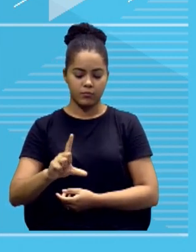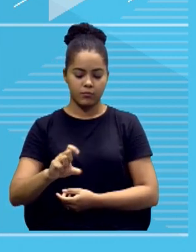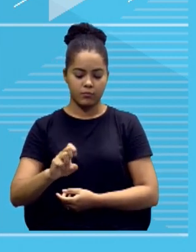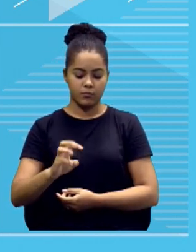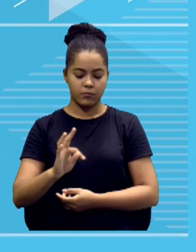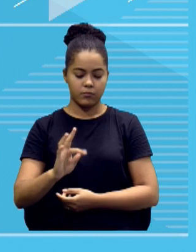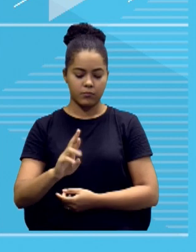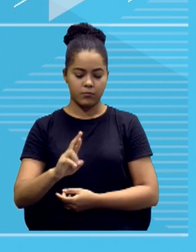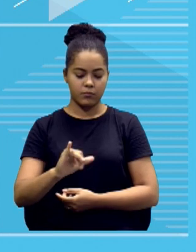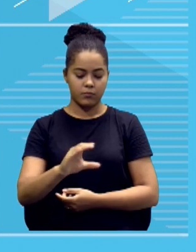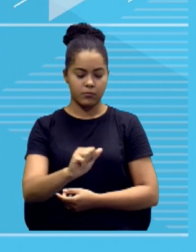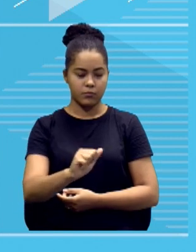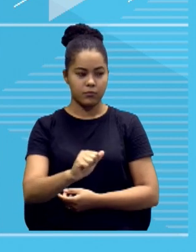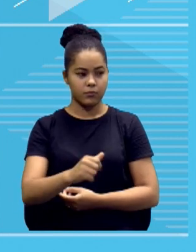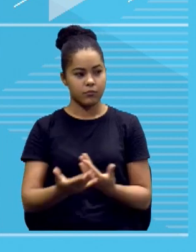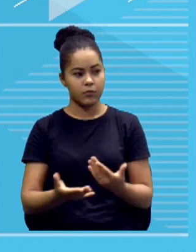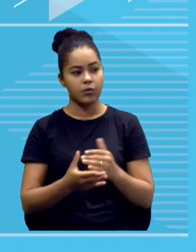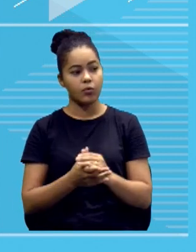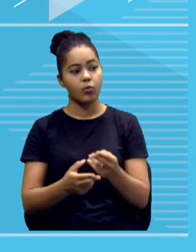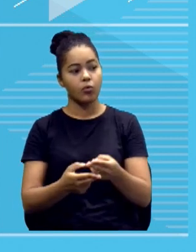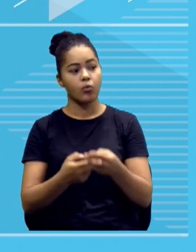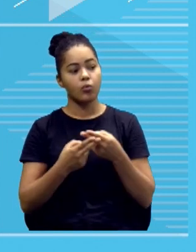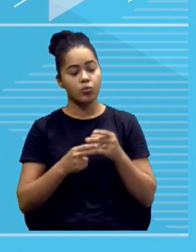energia fluvial